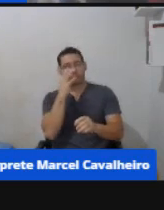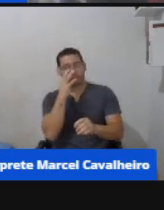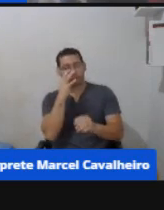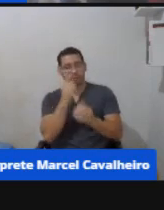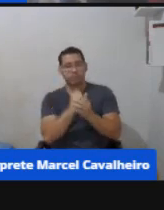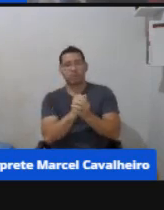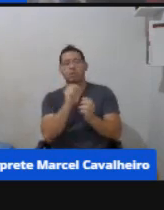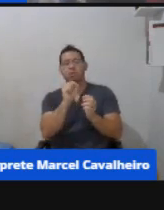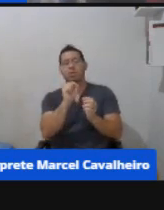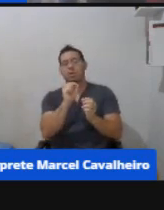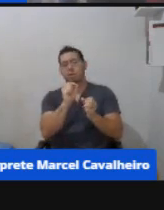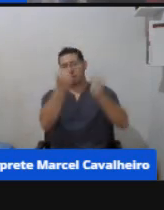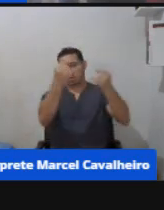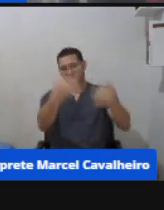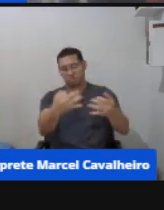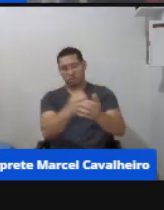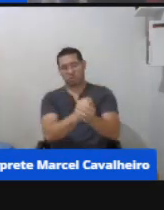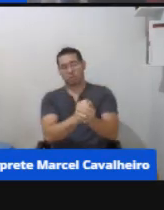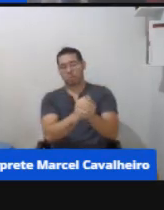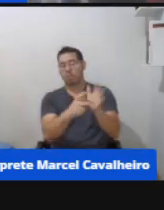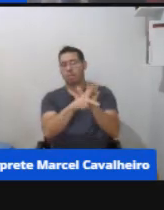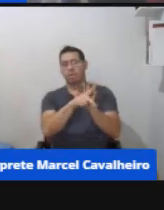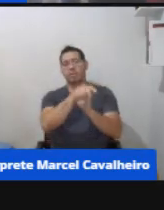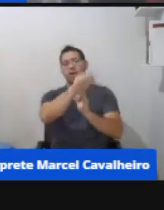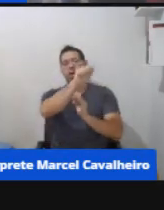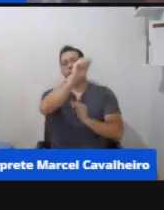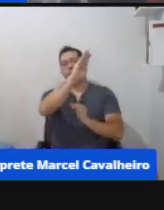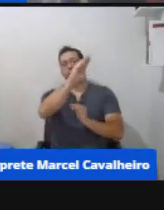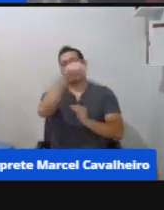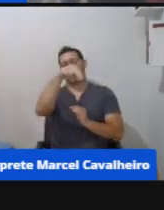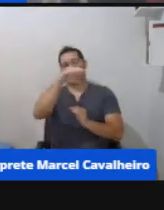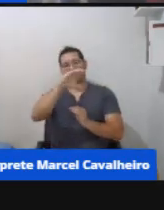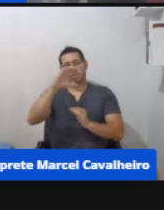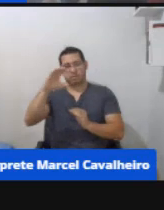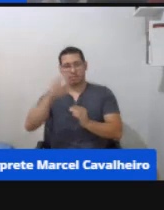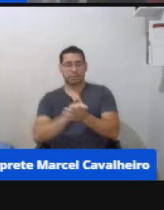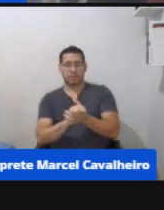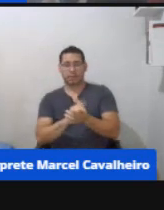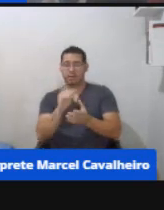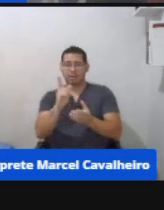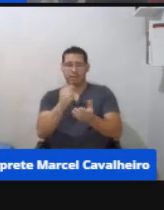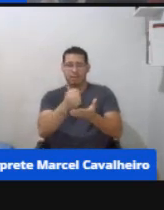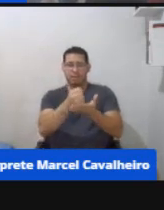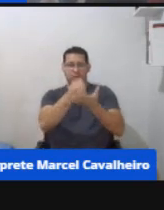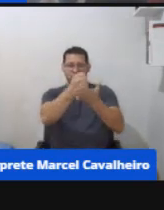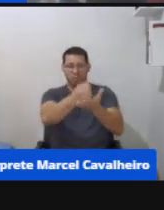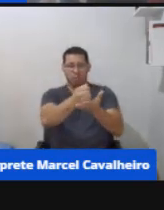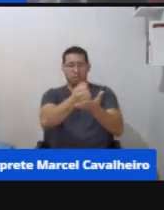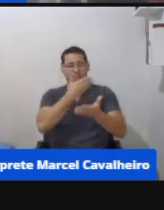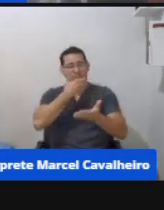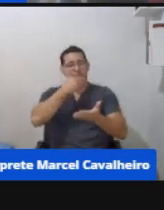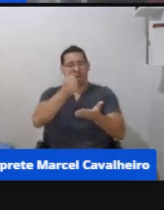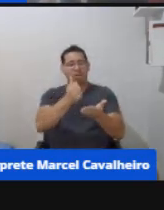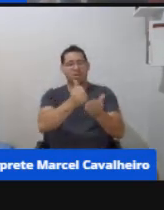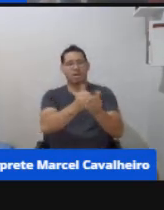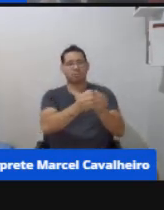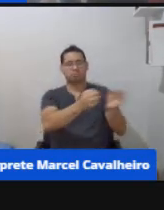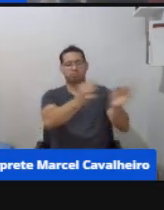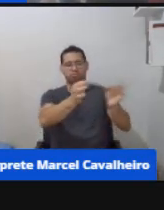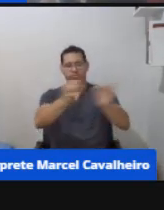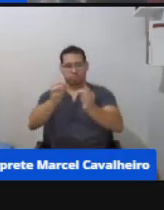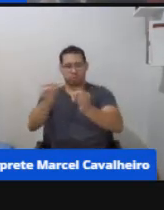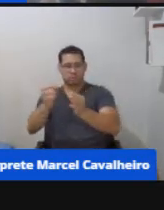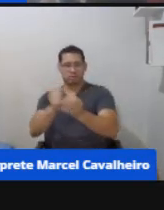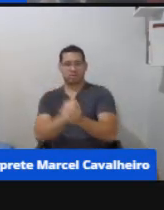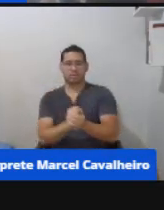sobre a diagramação da BNCC, que não favoreceu a melhor distribuição das habilidades, portanto